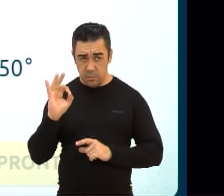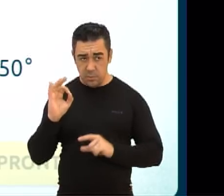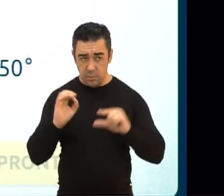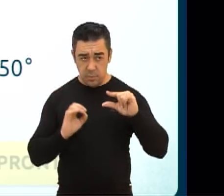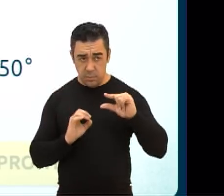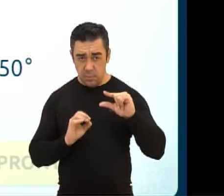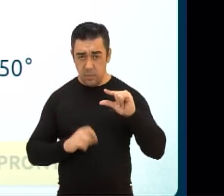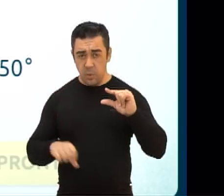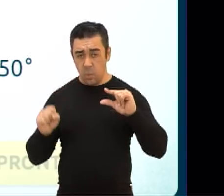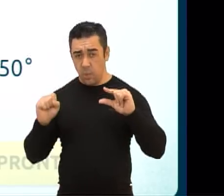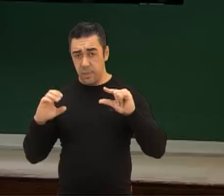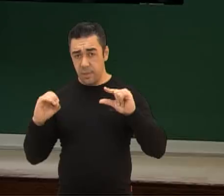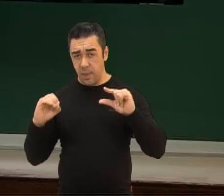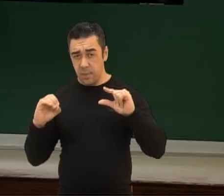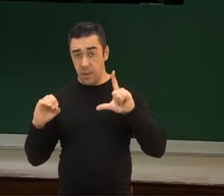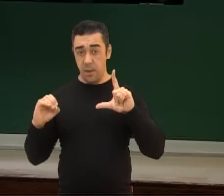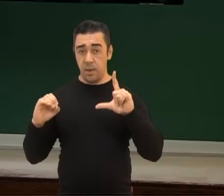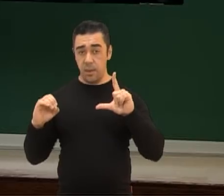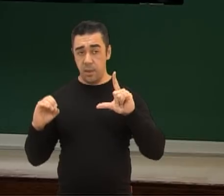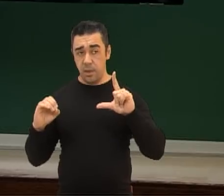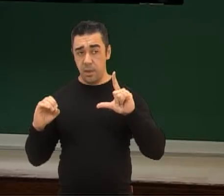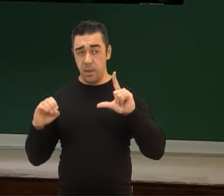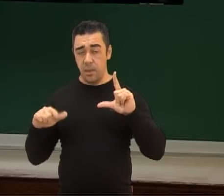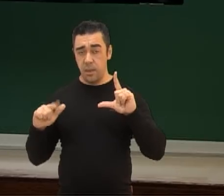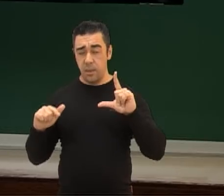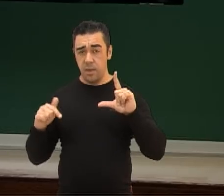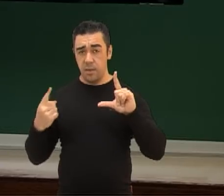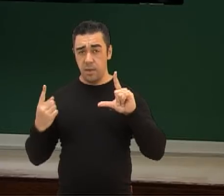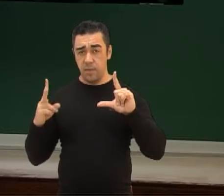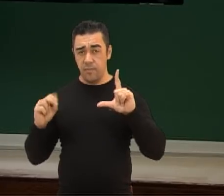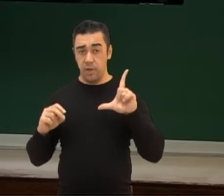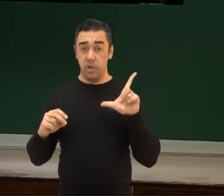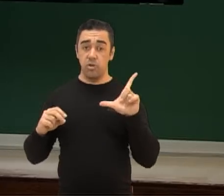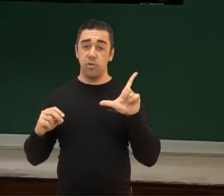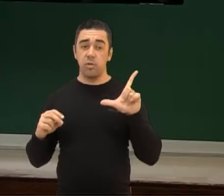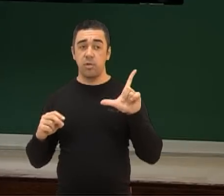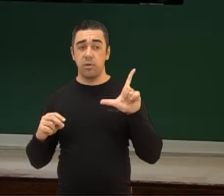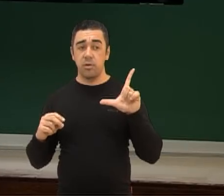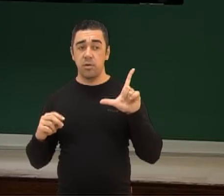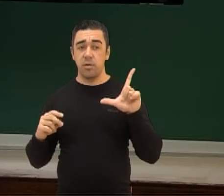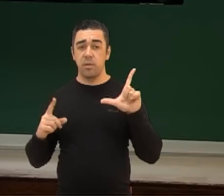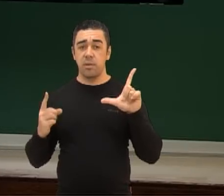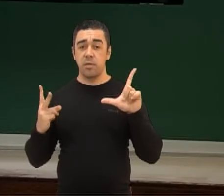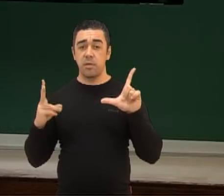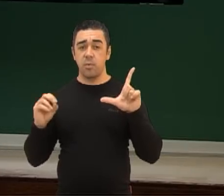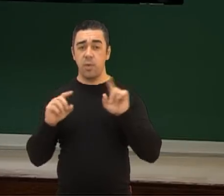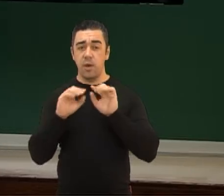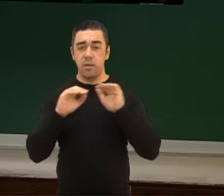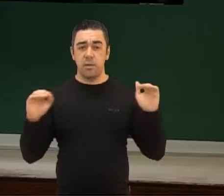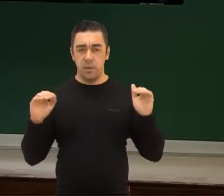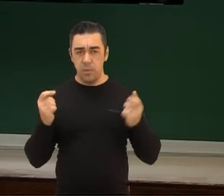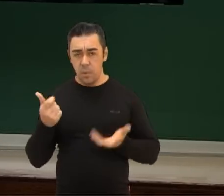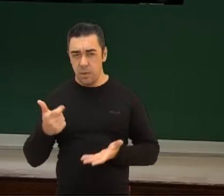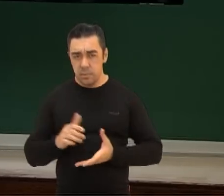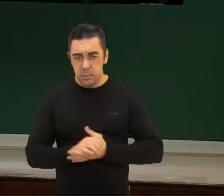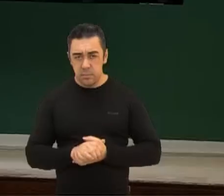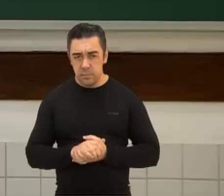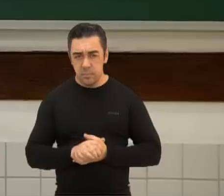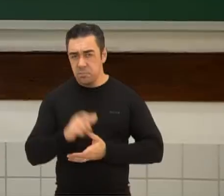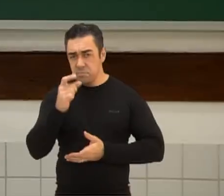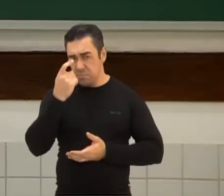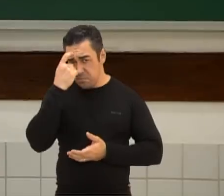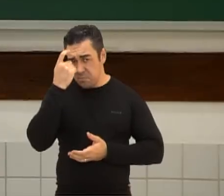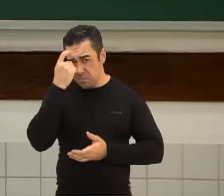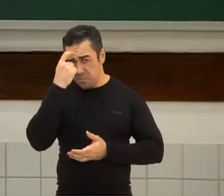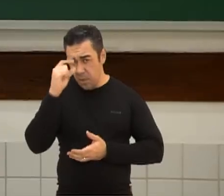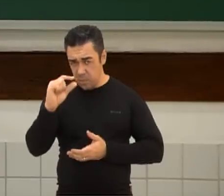ângulo de 80 graus? Um ângulo de 120 graus? Ou um ângulo de 150 graus?